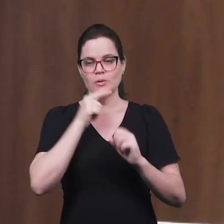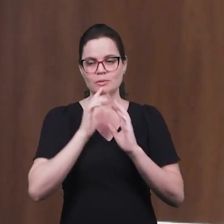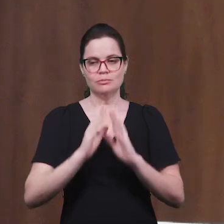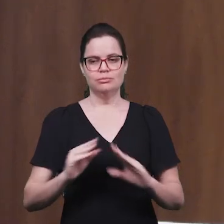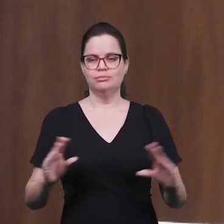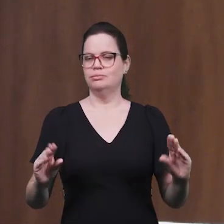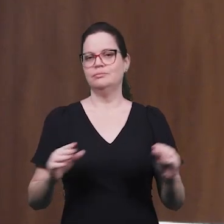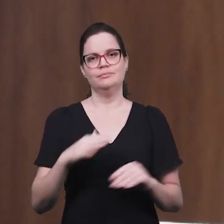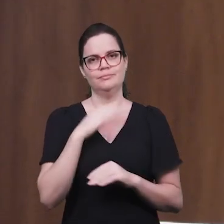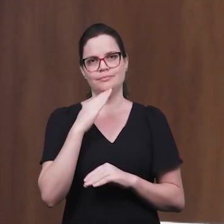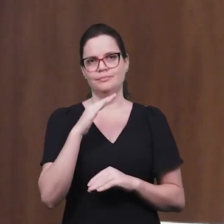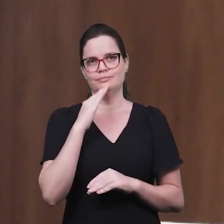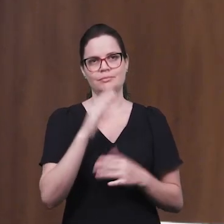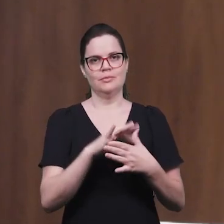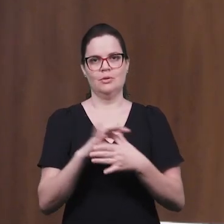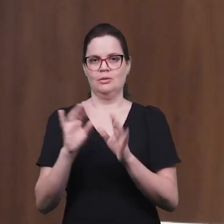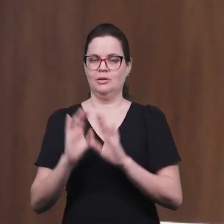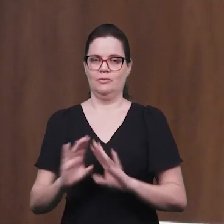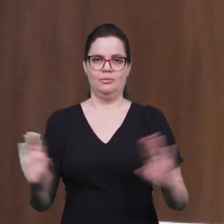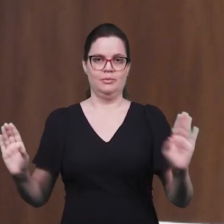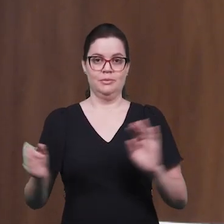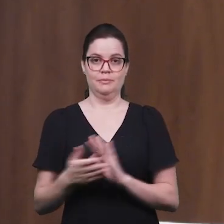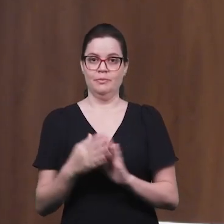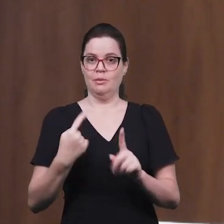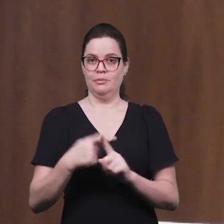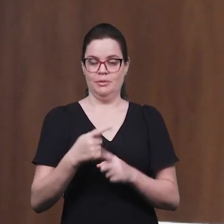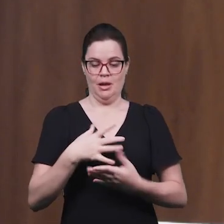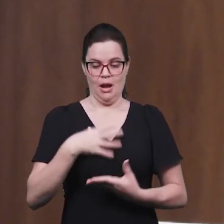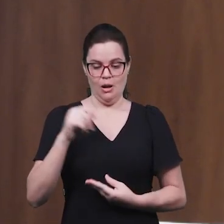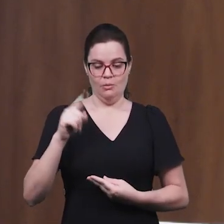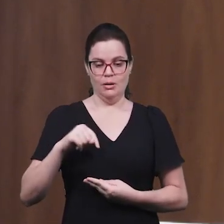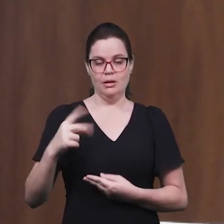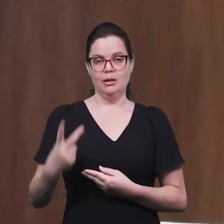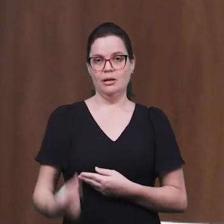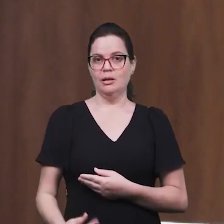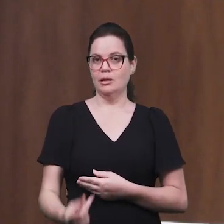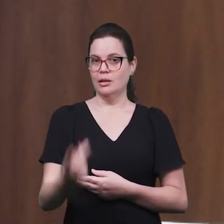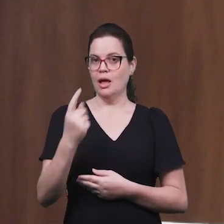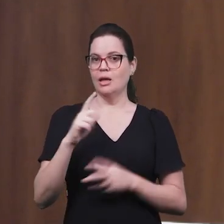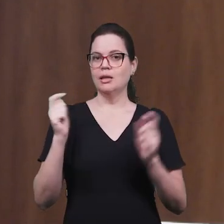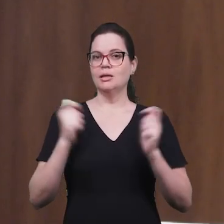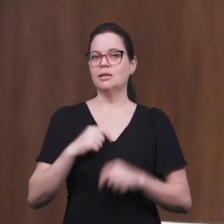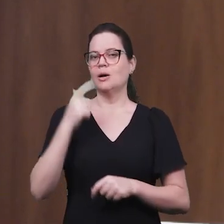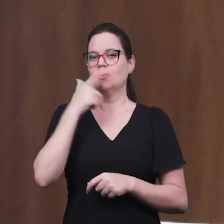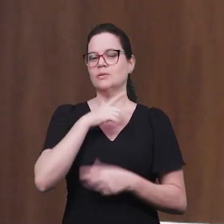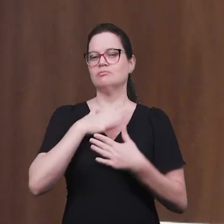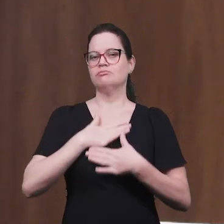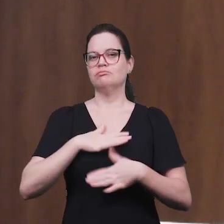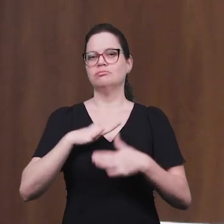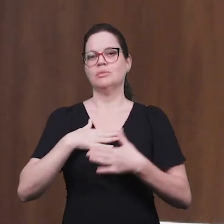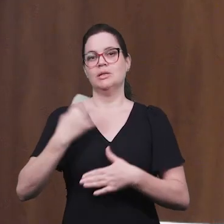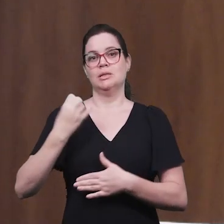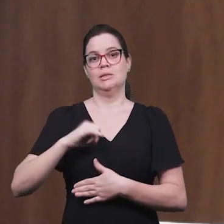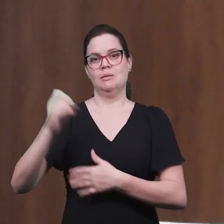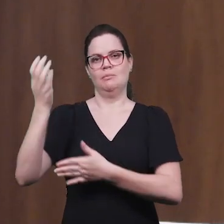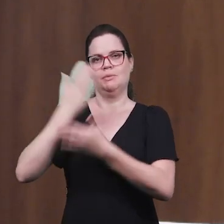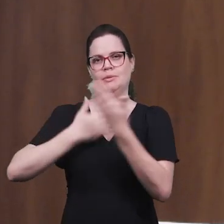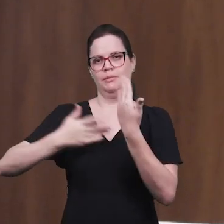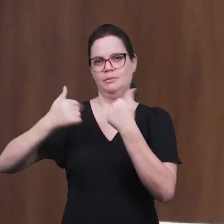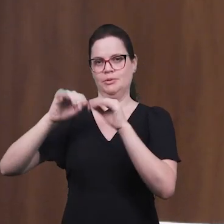do homem. Isso não transcende. A alma é eterna e ela só se satisfaz com aquilo que é